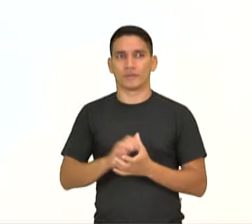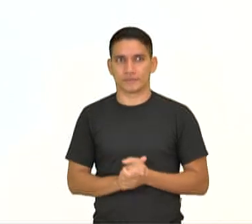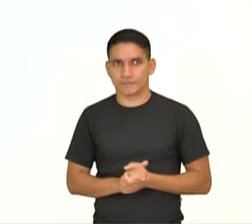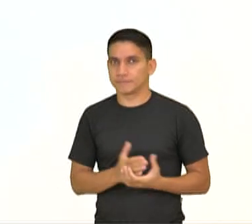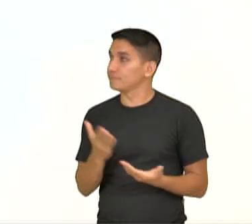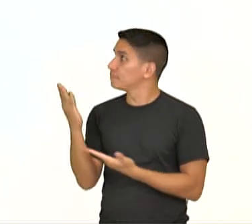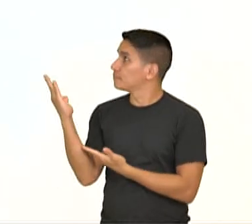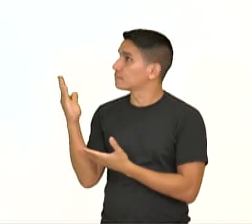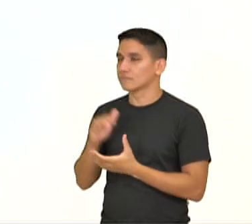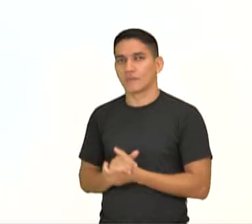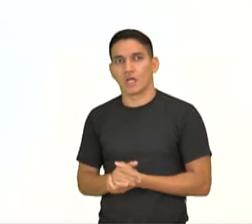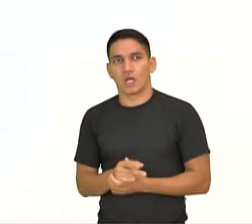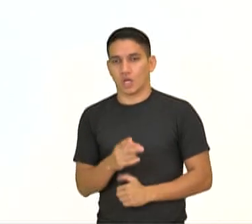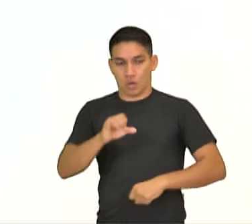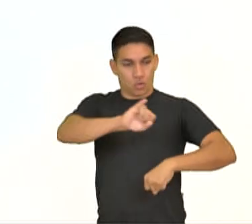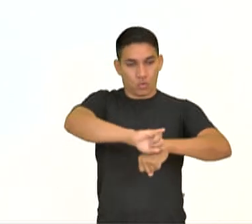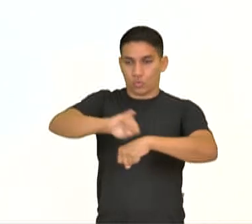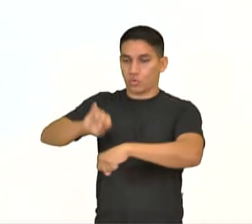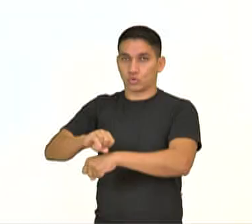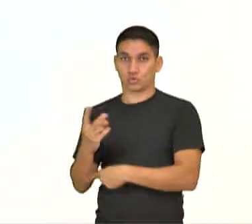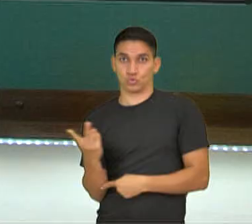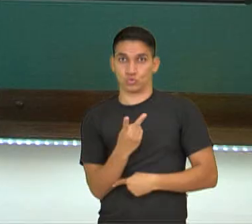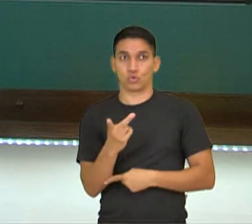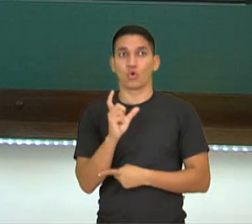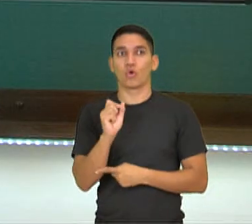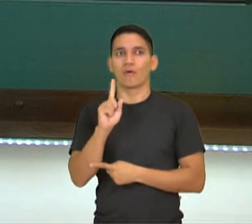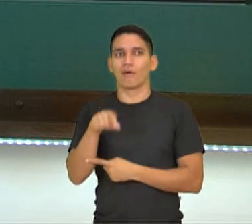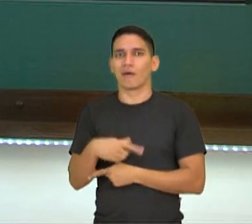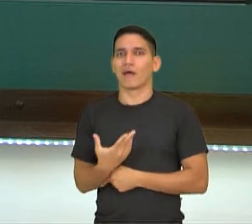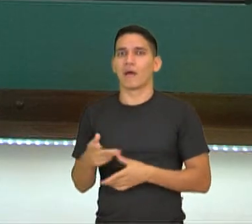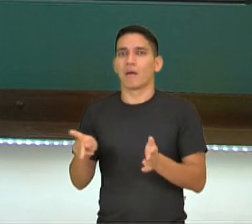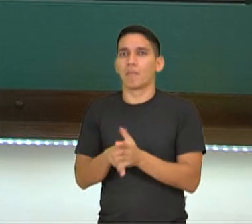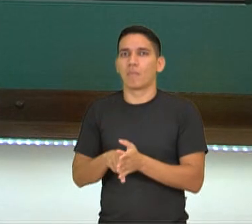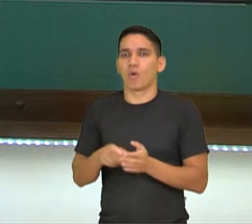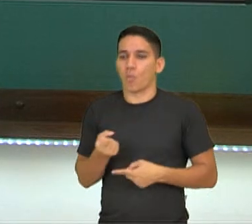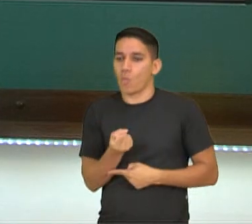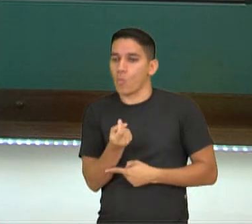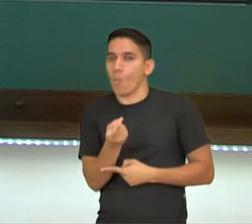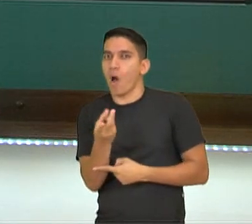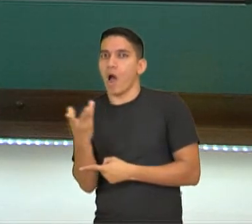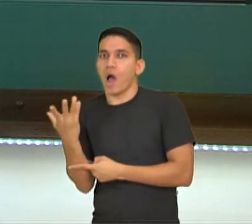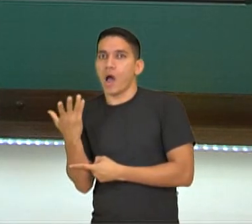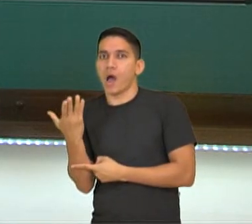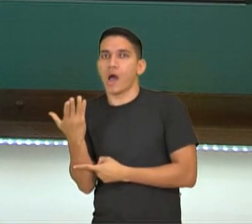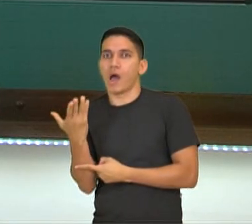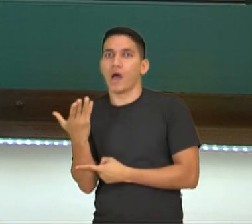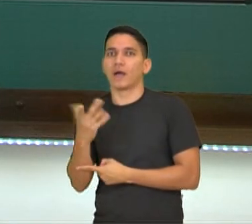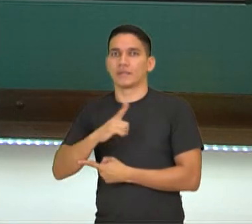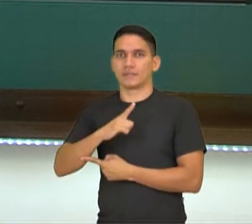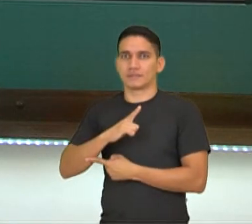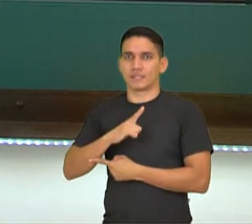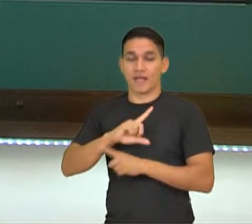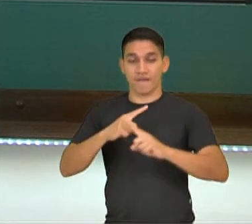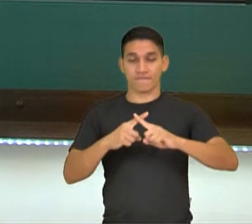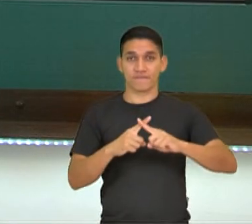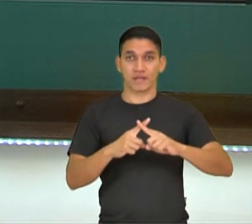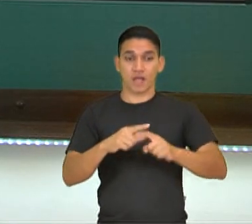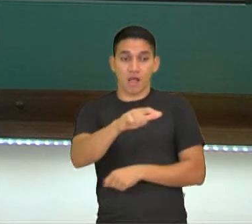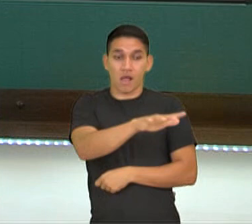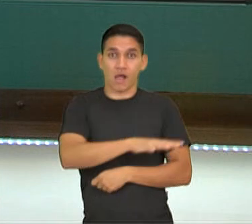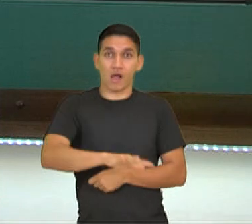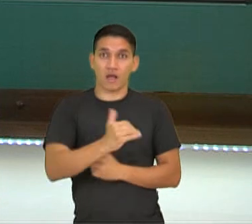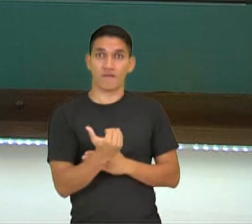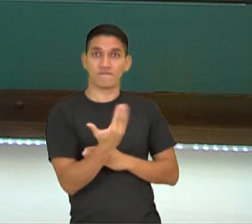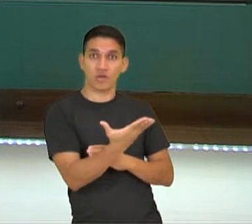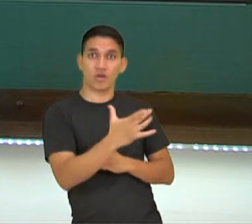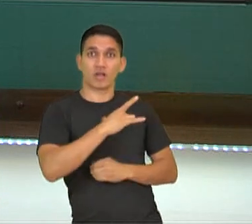tá, entre dois corpos é a carga de prova vezes o campo externo que